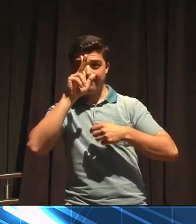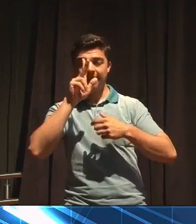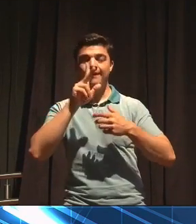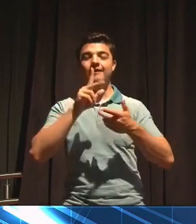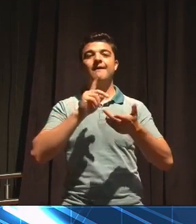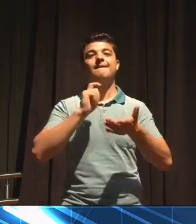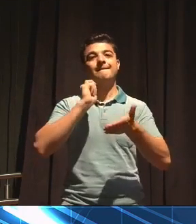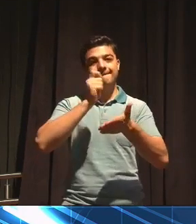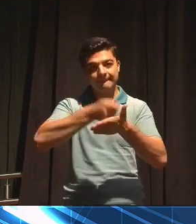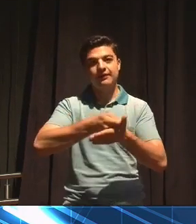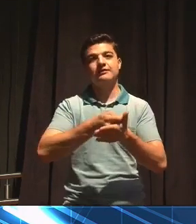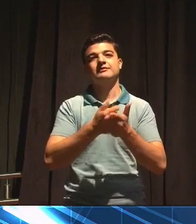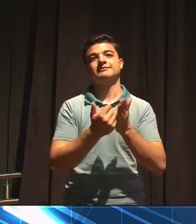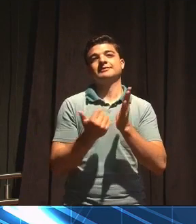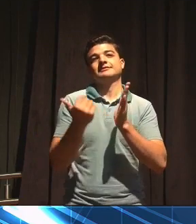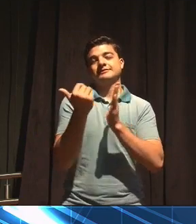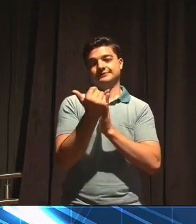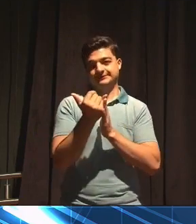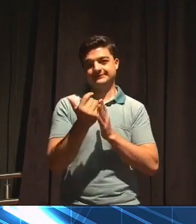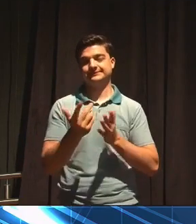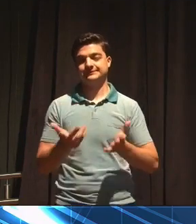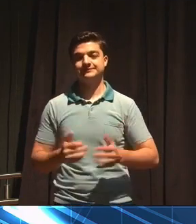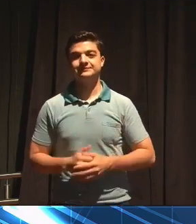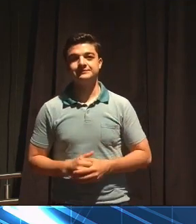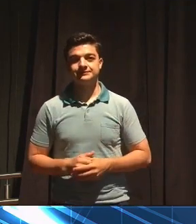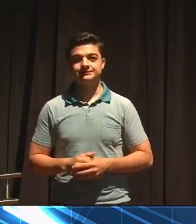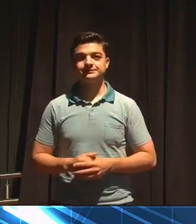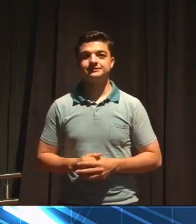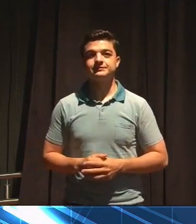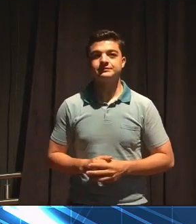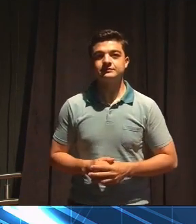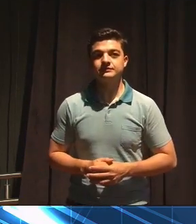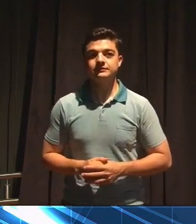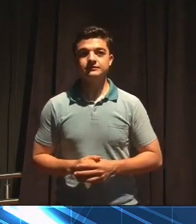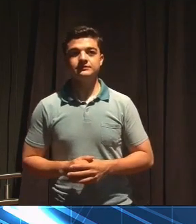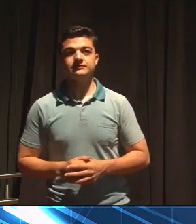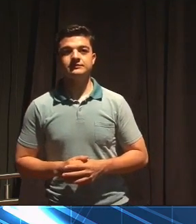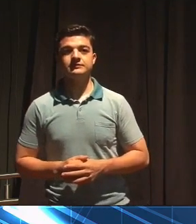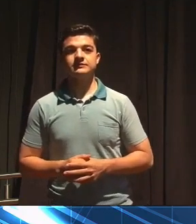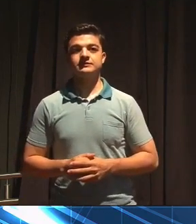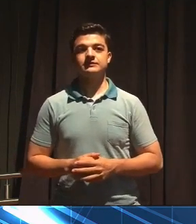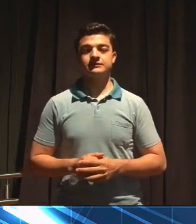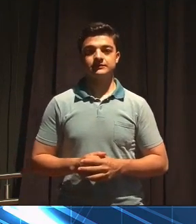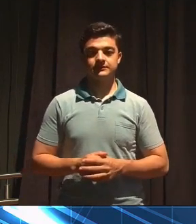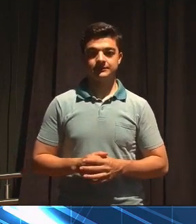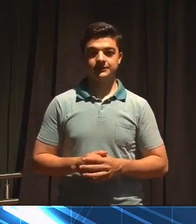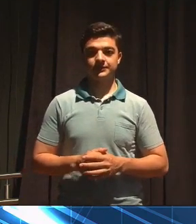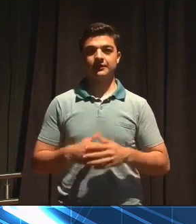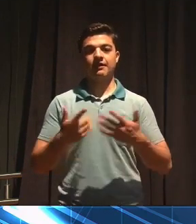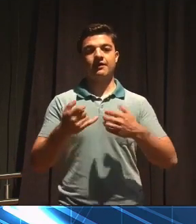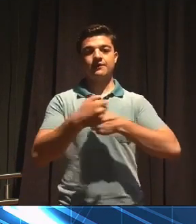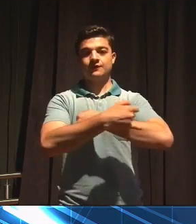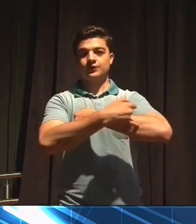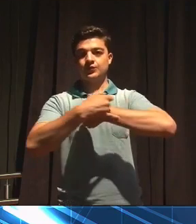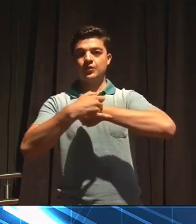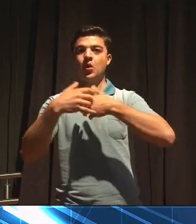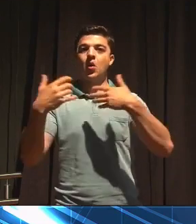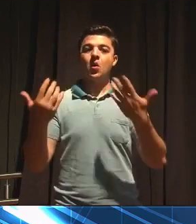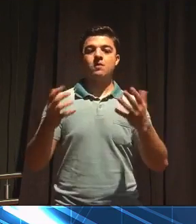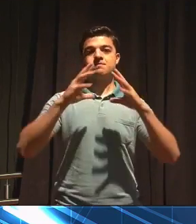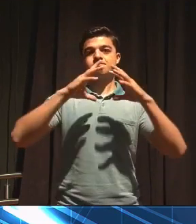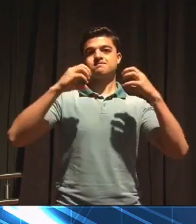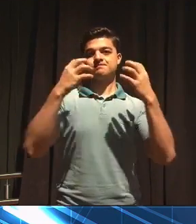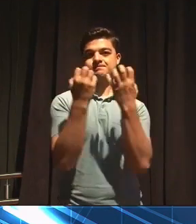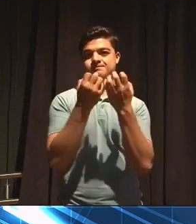custo daquele erro, né? Fica muito fácil de tu mensurar o tamanho do problema que aconteceu, seja ele de infraestrutura, seja ele de cloud, ou seja até mesmo um